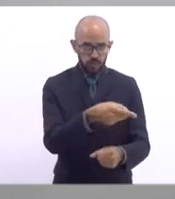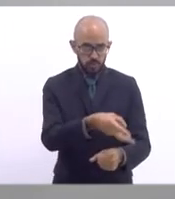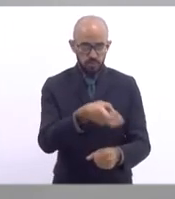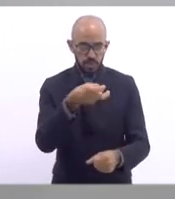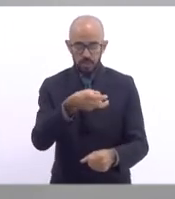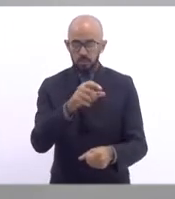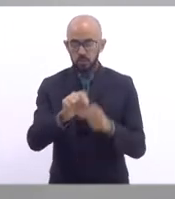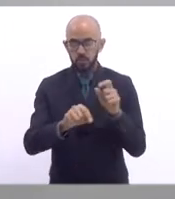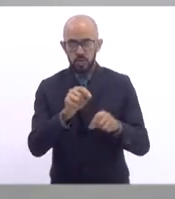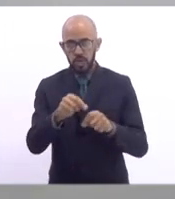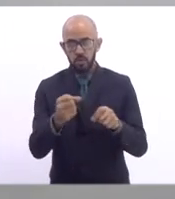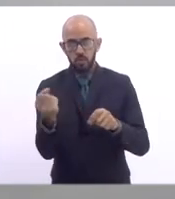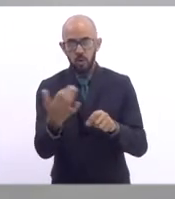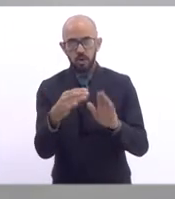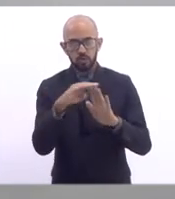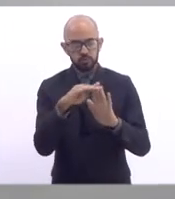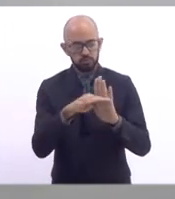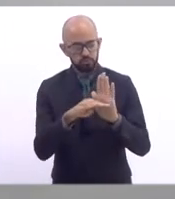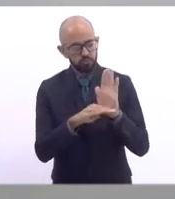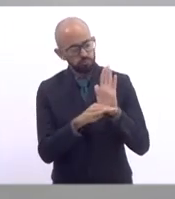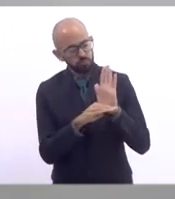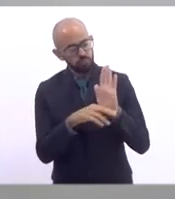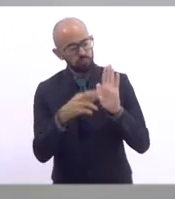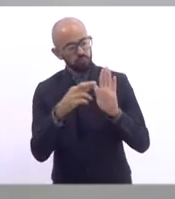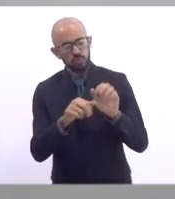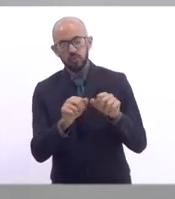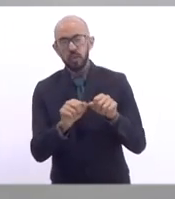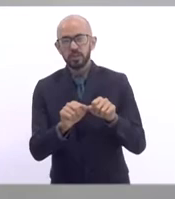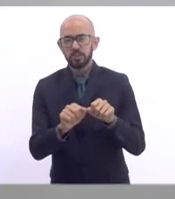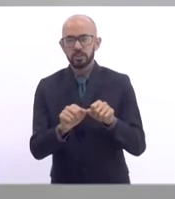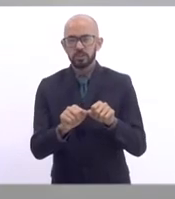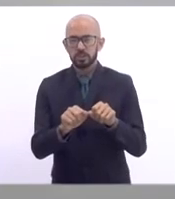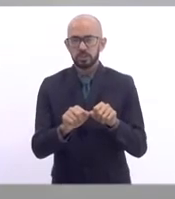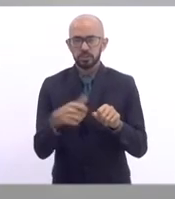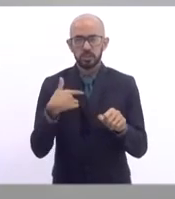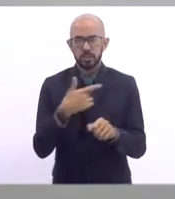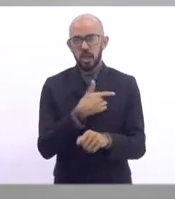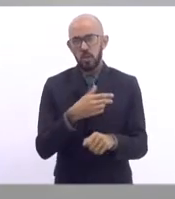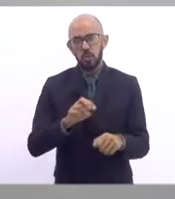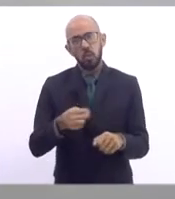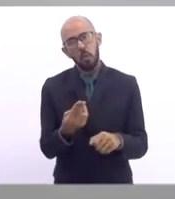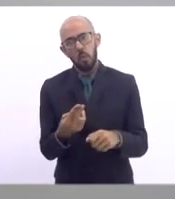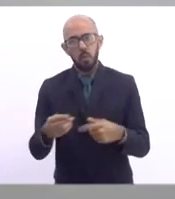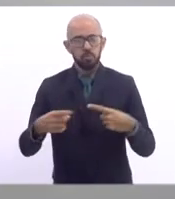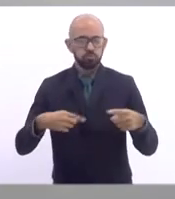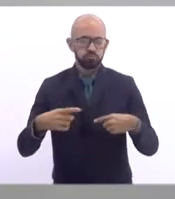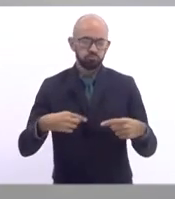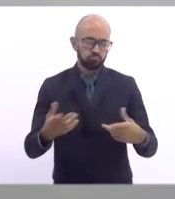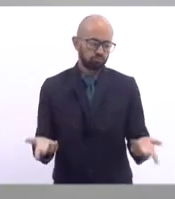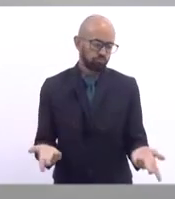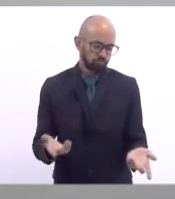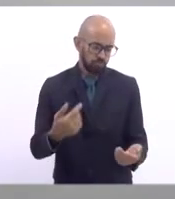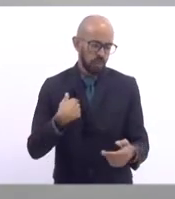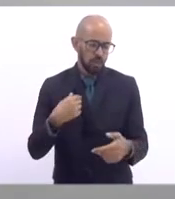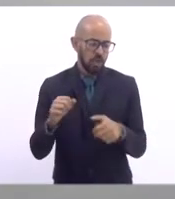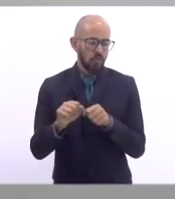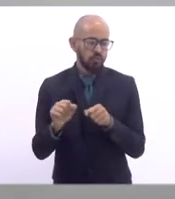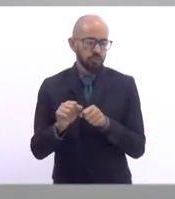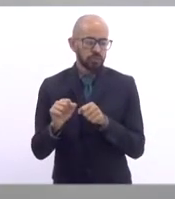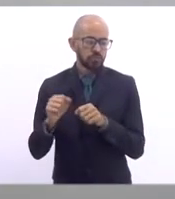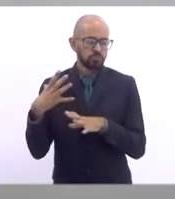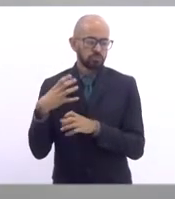quantos programas de trabalho daquele foram realizados tanto na saúde esse levantamento eu fiz quanto no